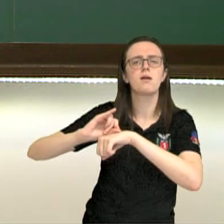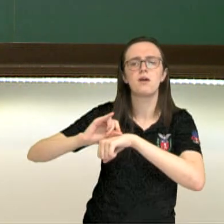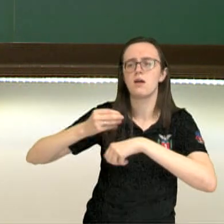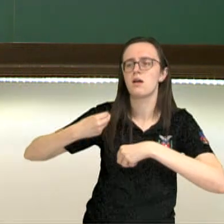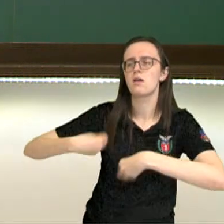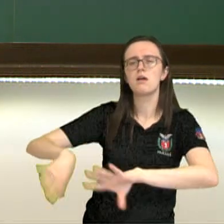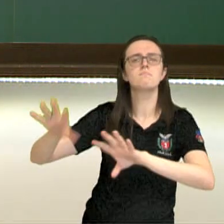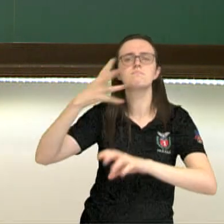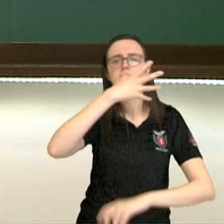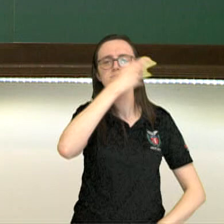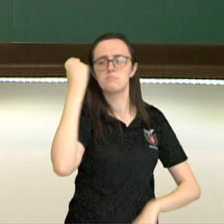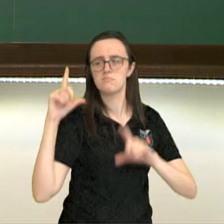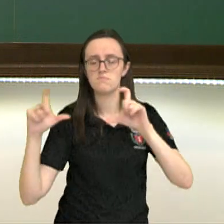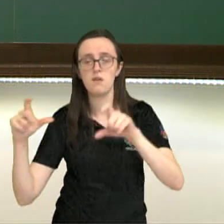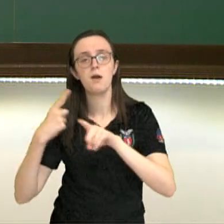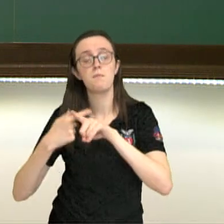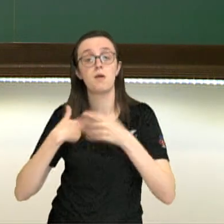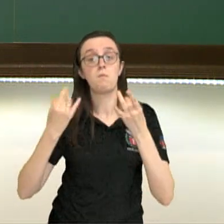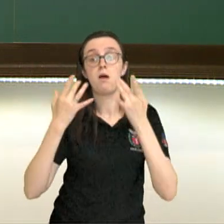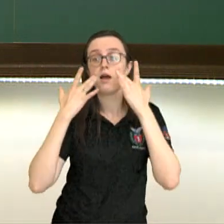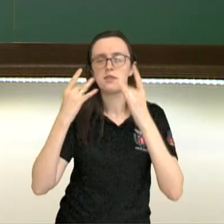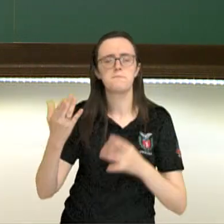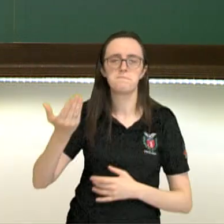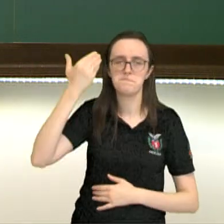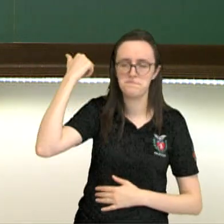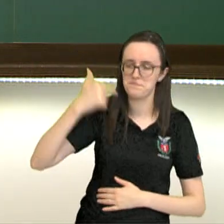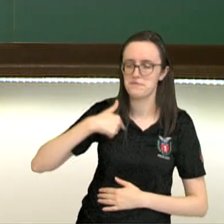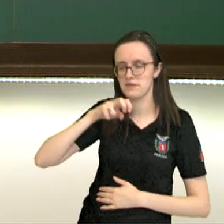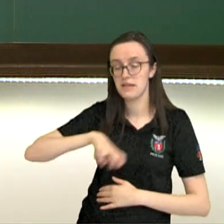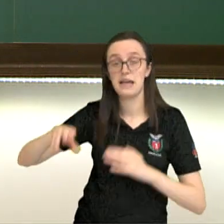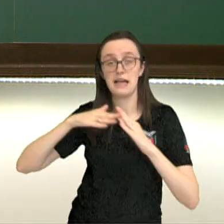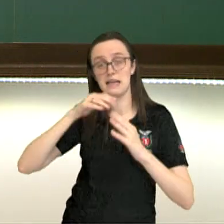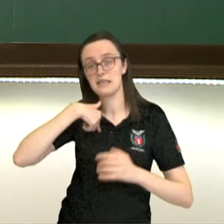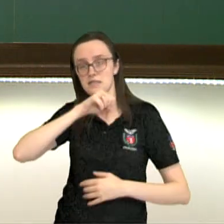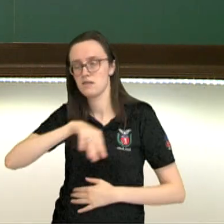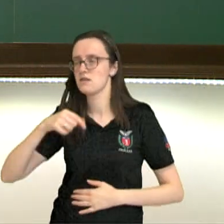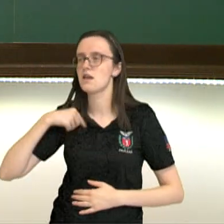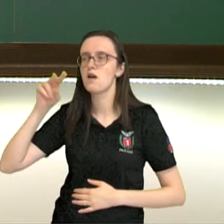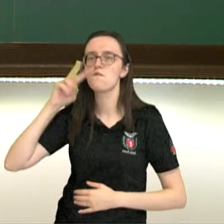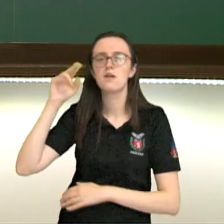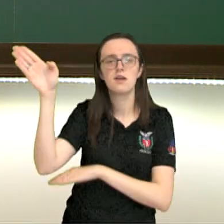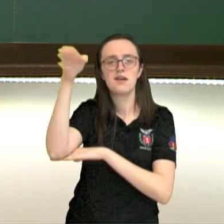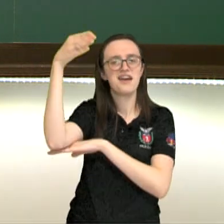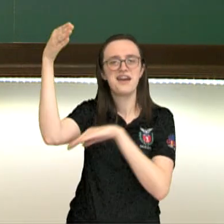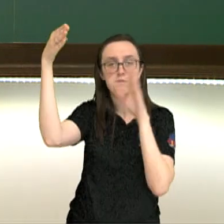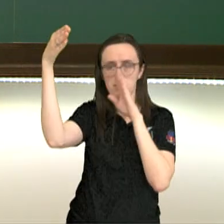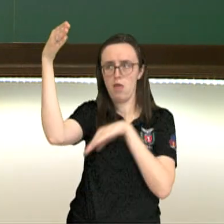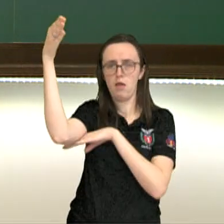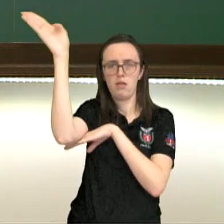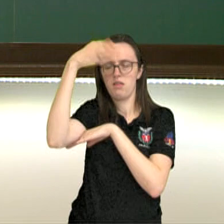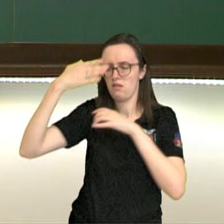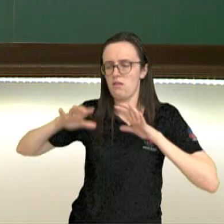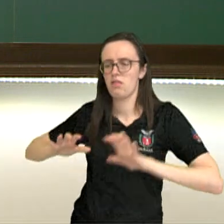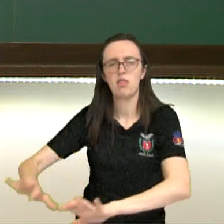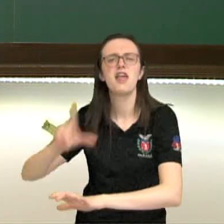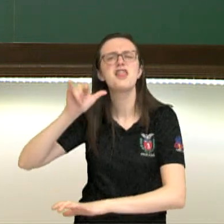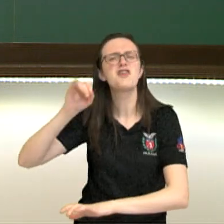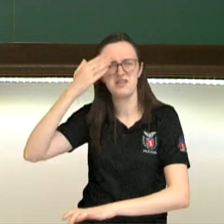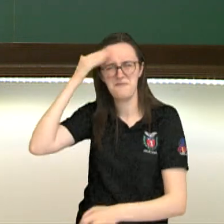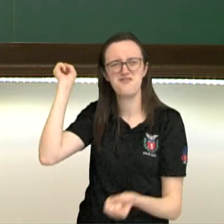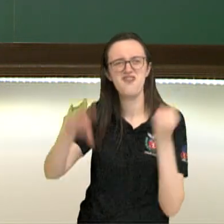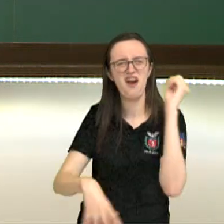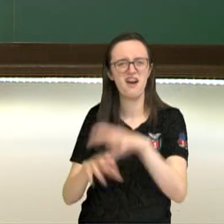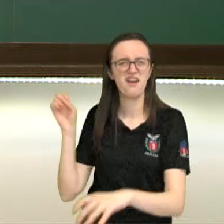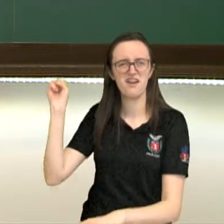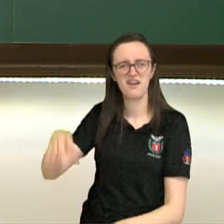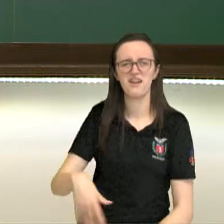na natureza. Me chama muita atenção, uma certa vez eu saía da minha casa e vi uma bandeira do Brasil soterrada num lixo, nesses escombros que as